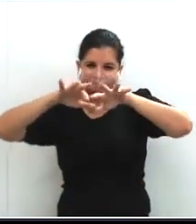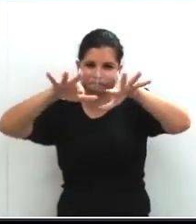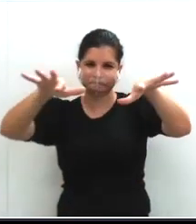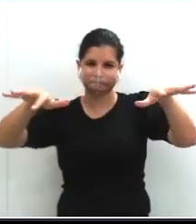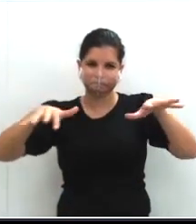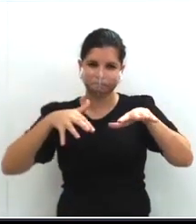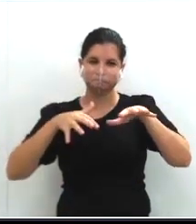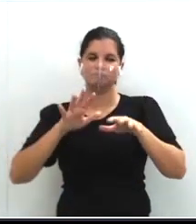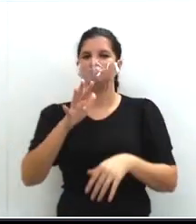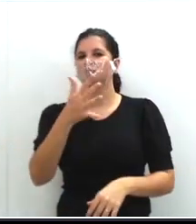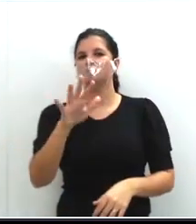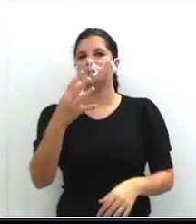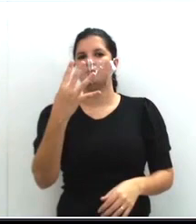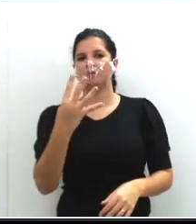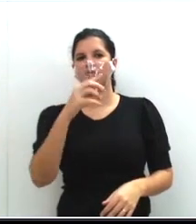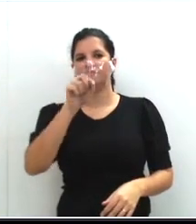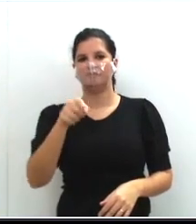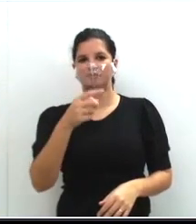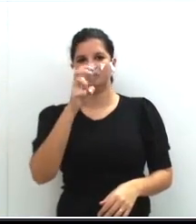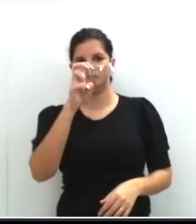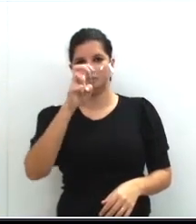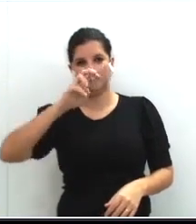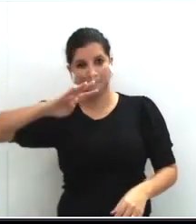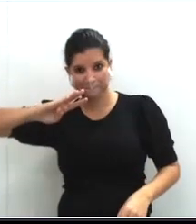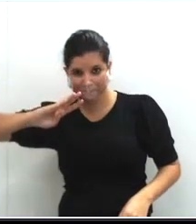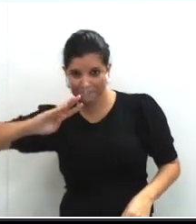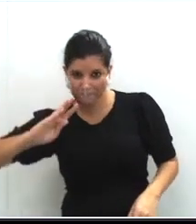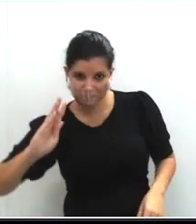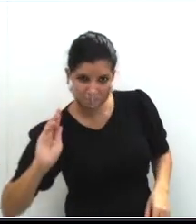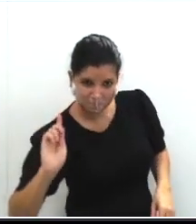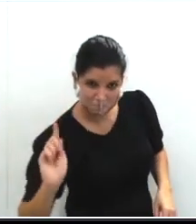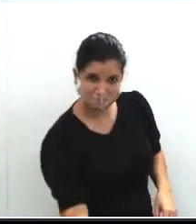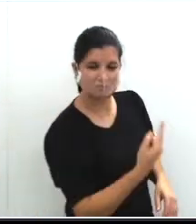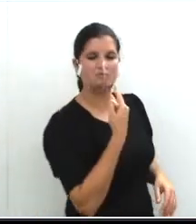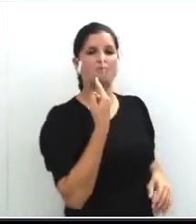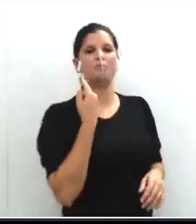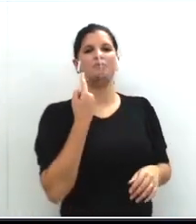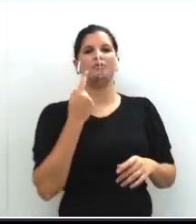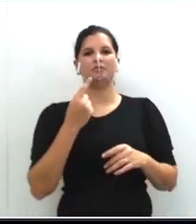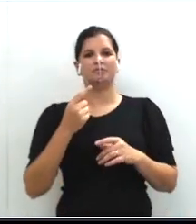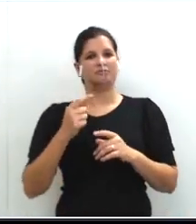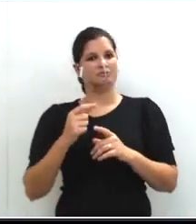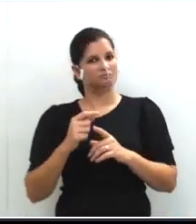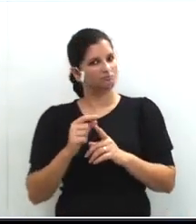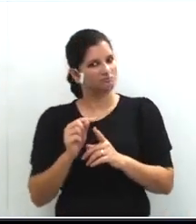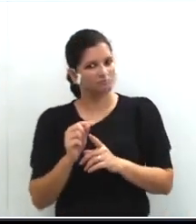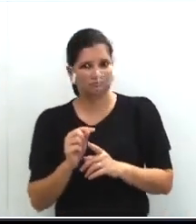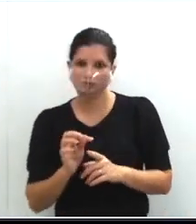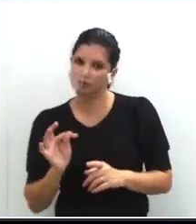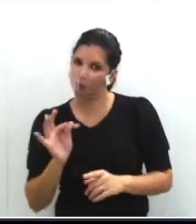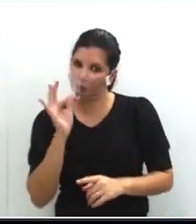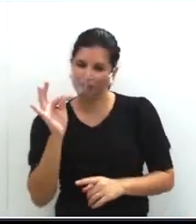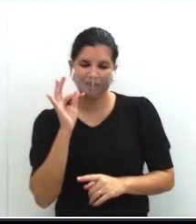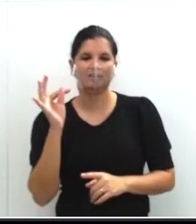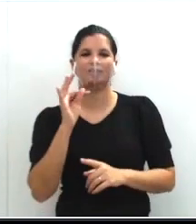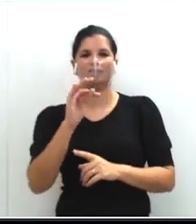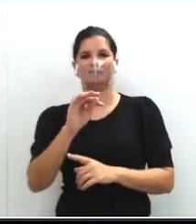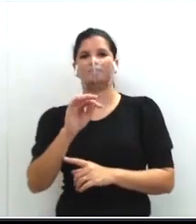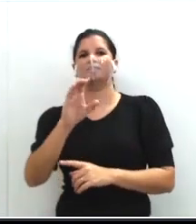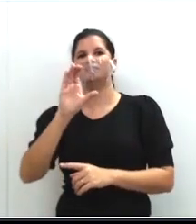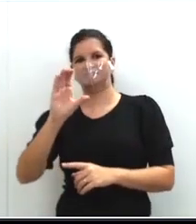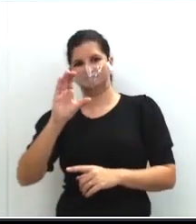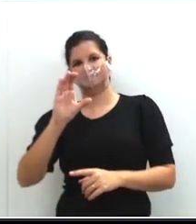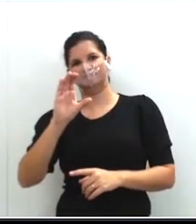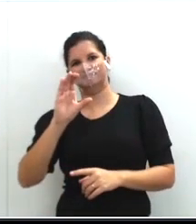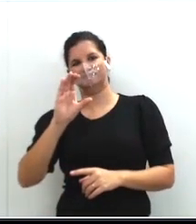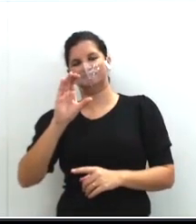cerca aí por ano 4,5 milhões de toneladas de carbono na